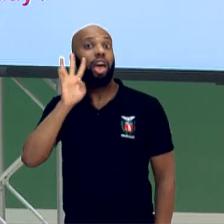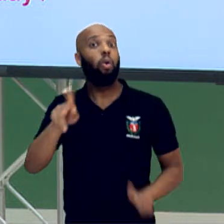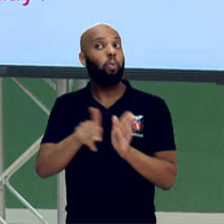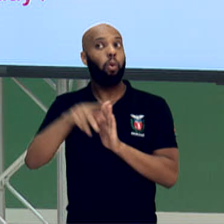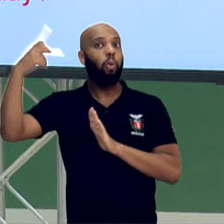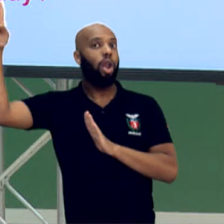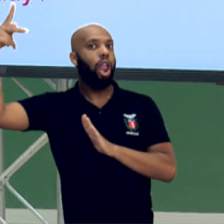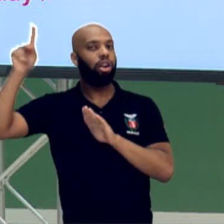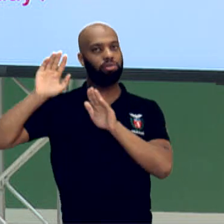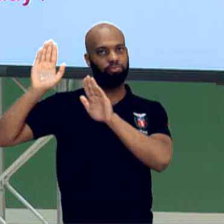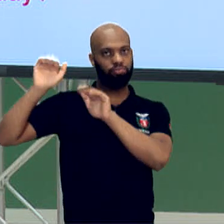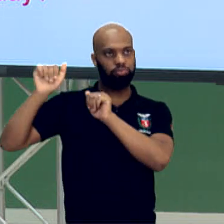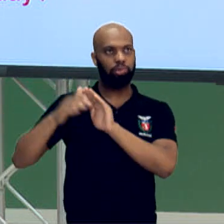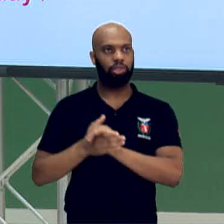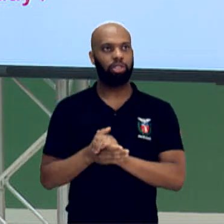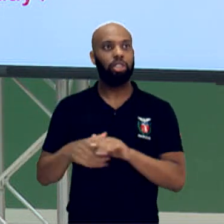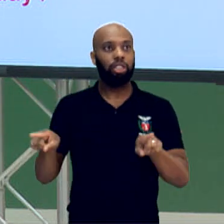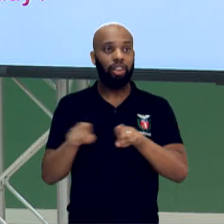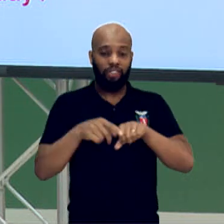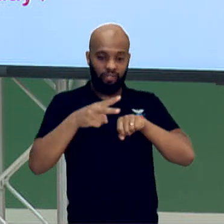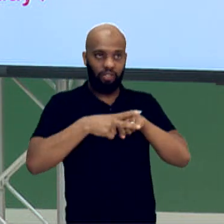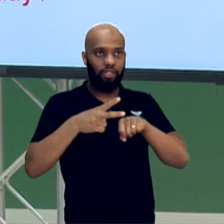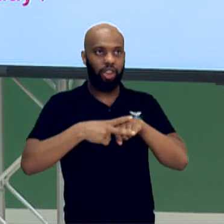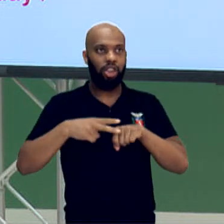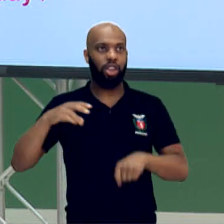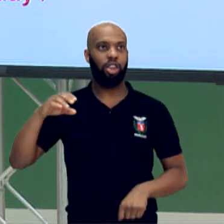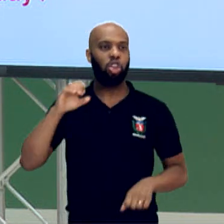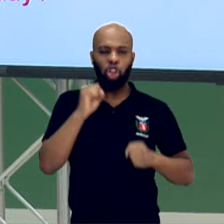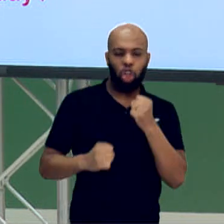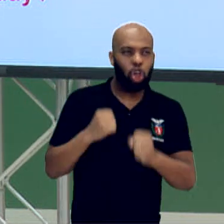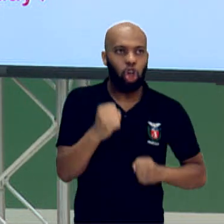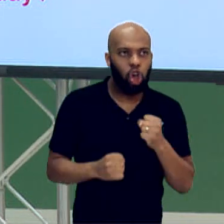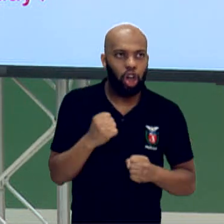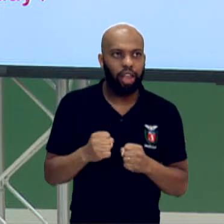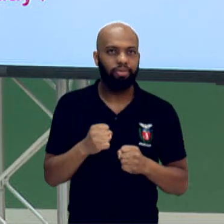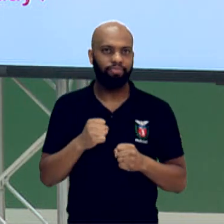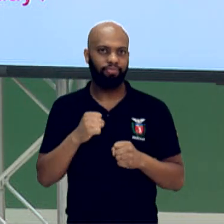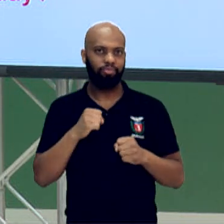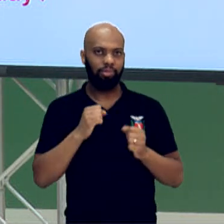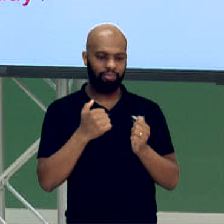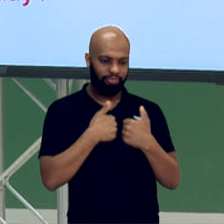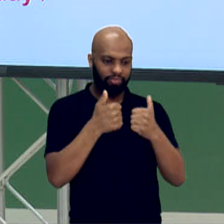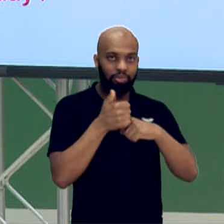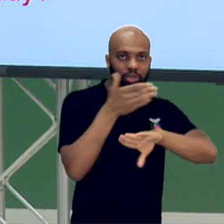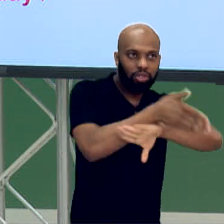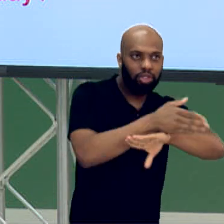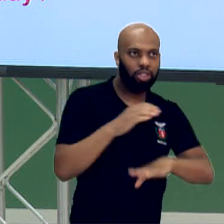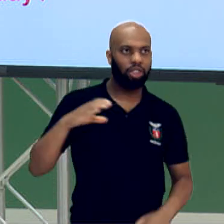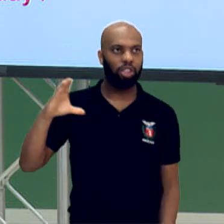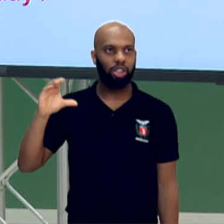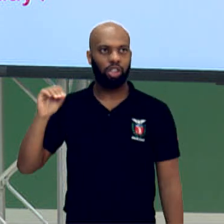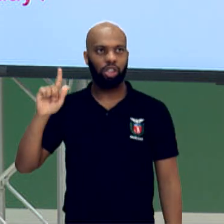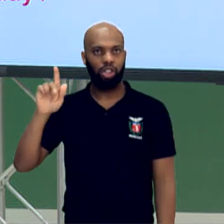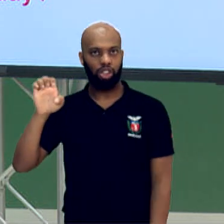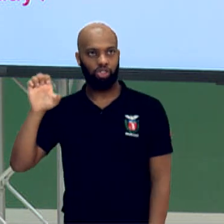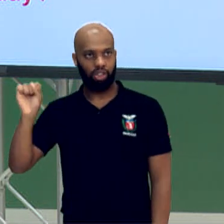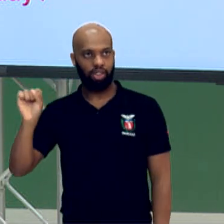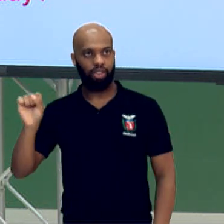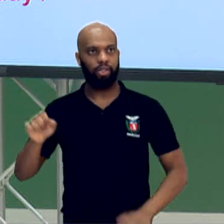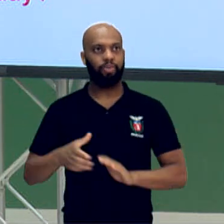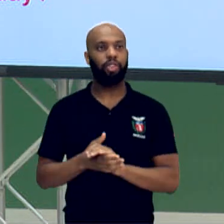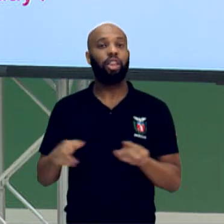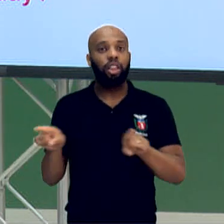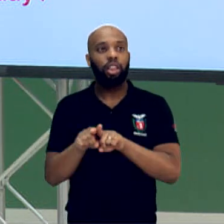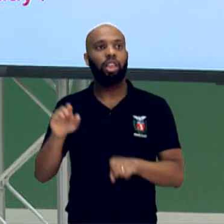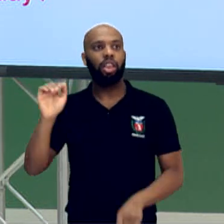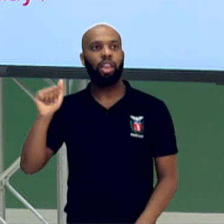Espanha. E os verbos correr, para pegar, tomar um ônibus, correr el autobús. Corres autobús?